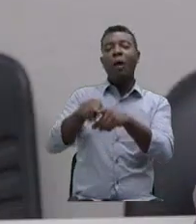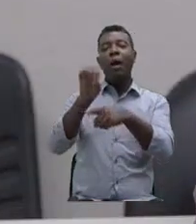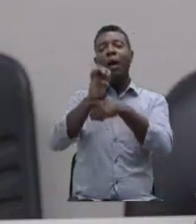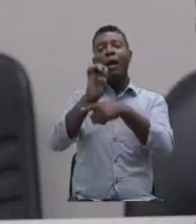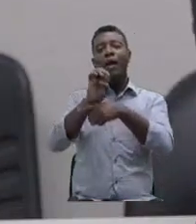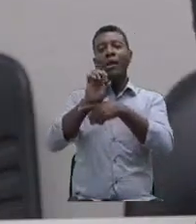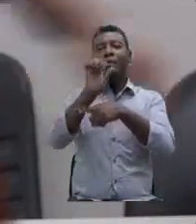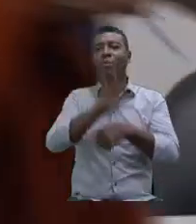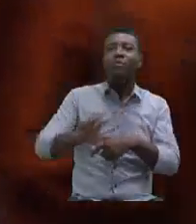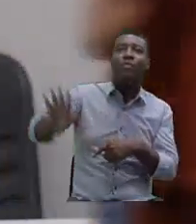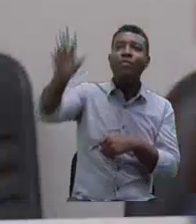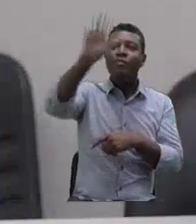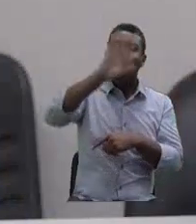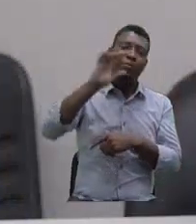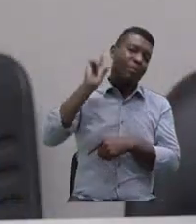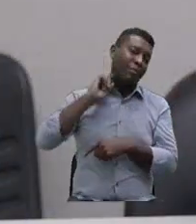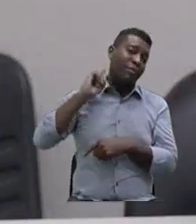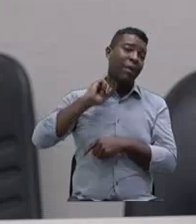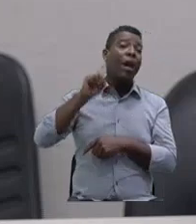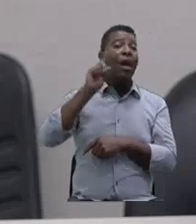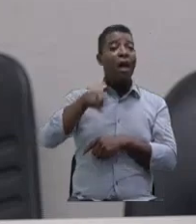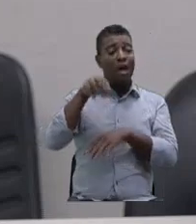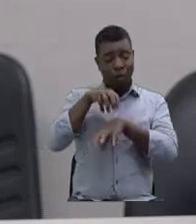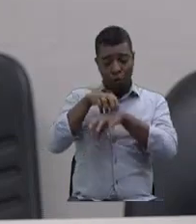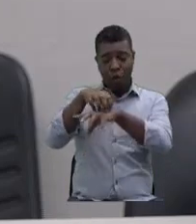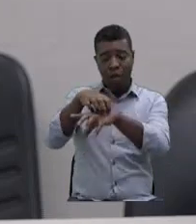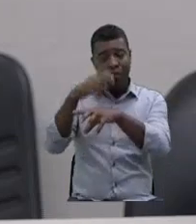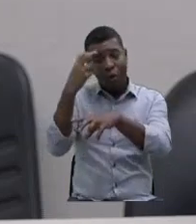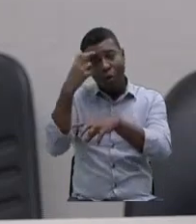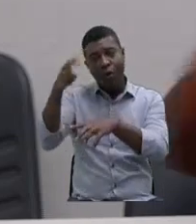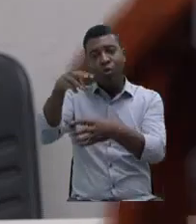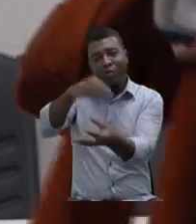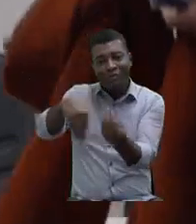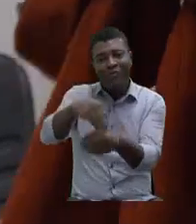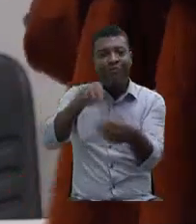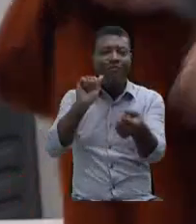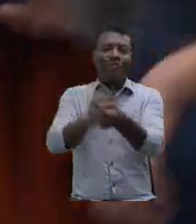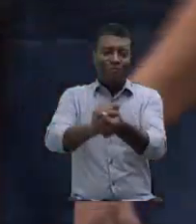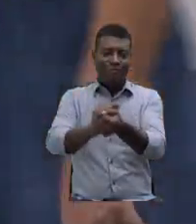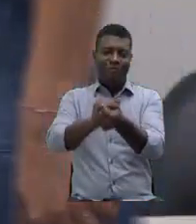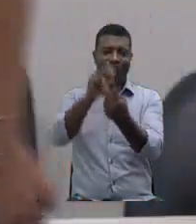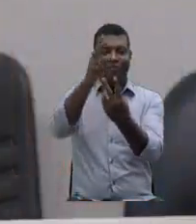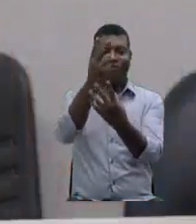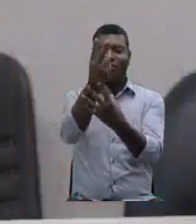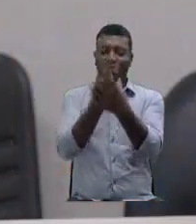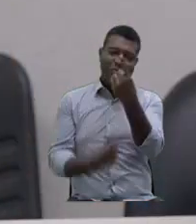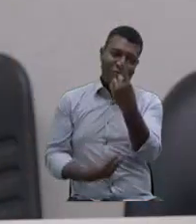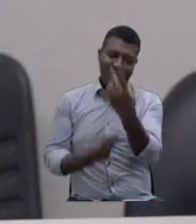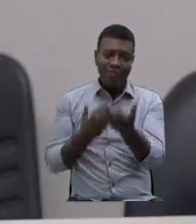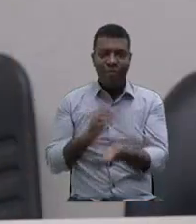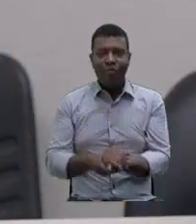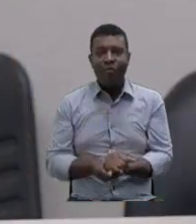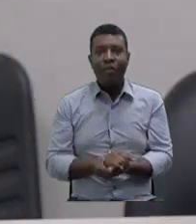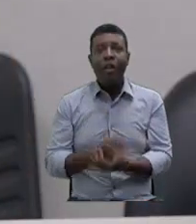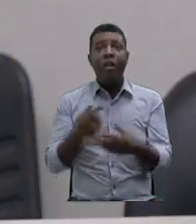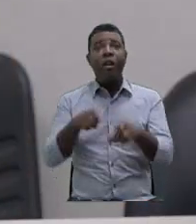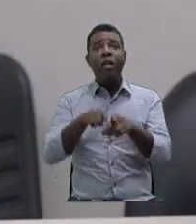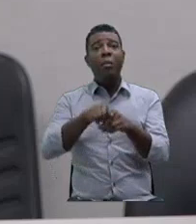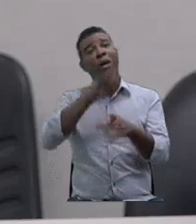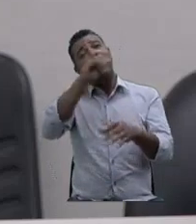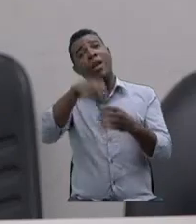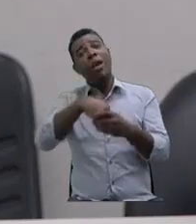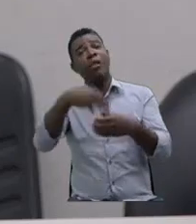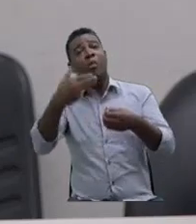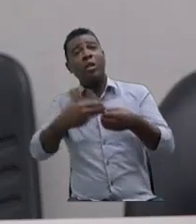um turismo, então, um turismo cultural. E os nossos projetos é o Decentra Cultura, Secult no município, que é a